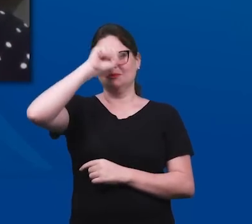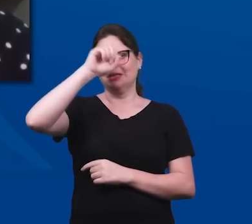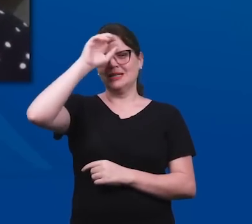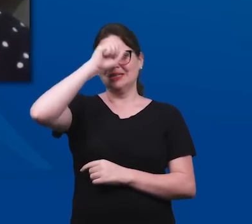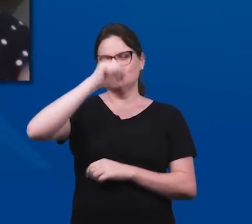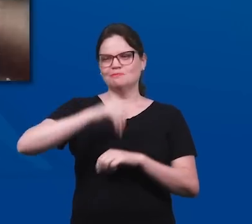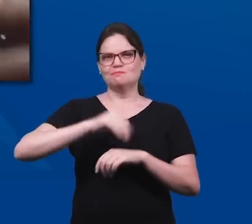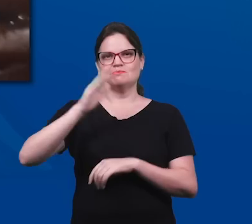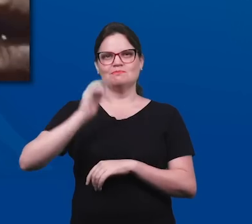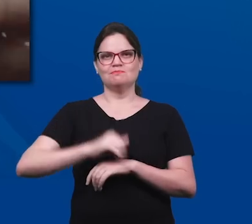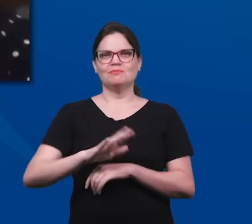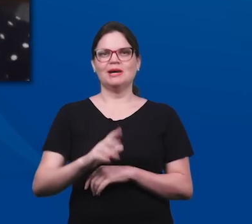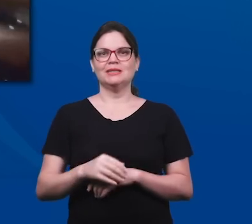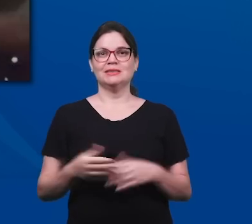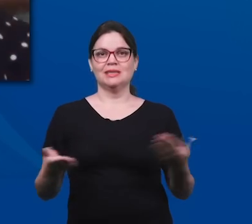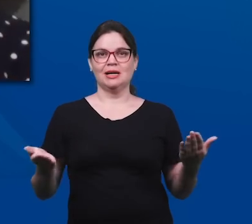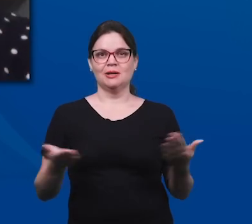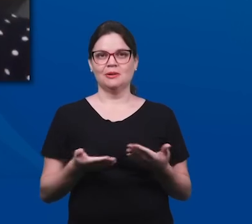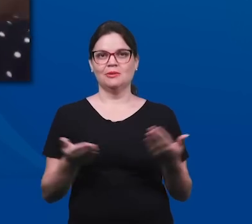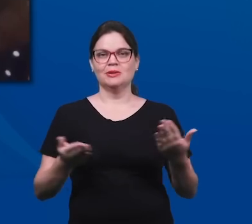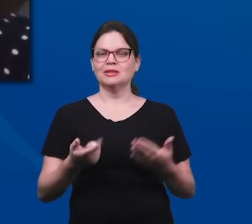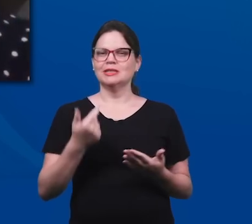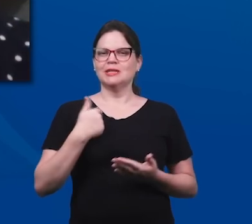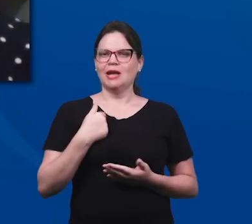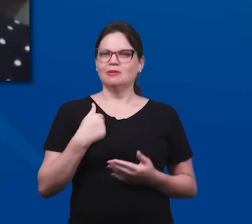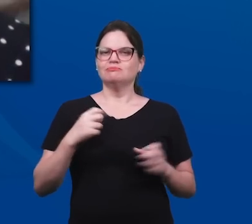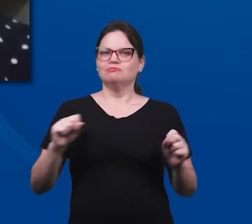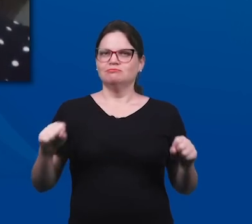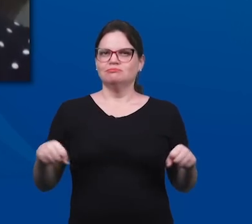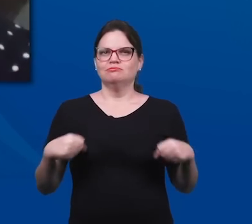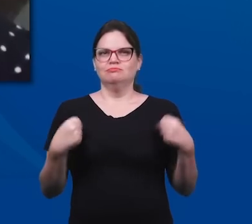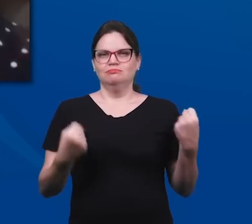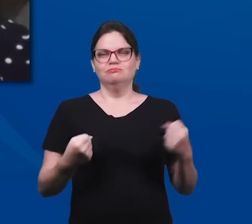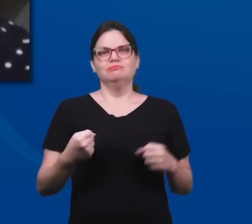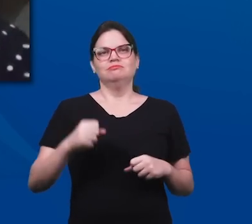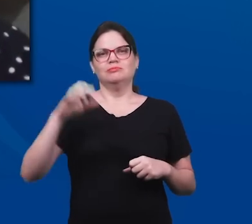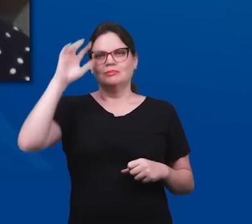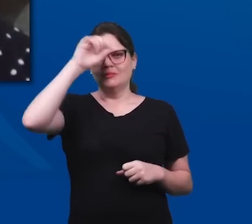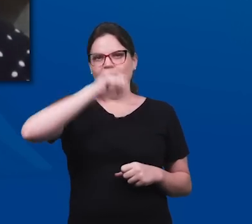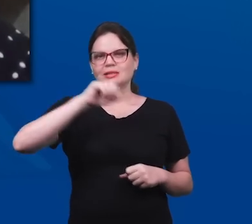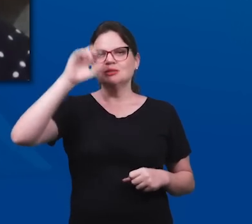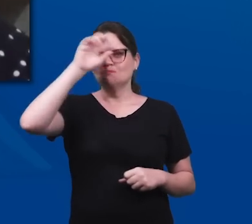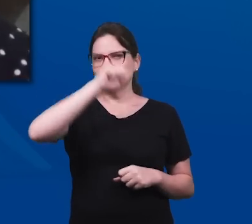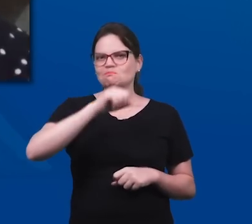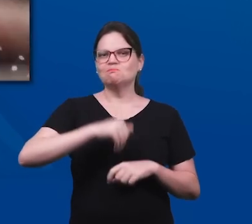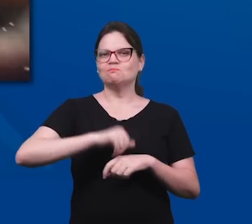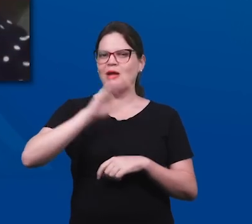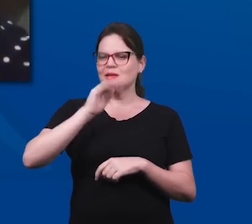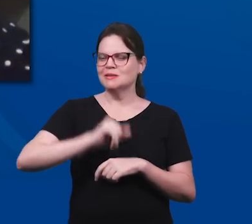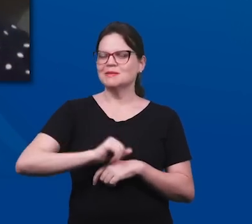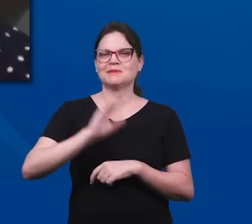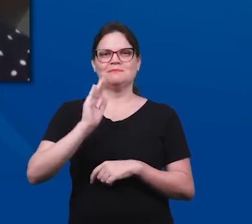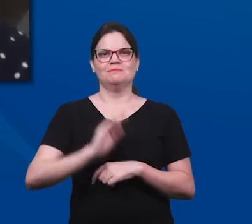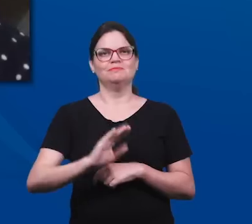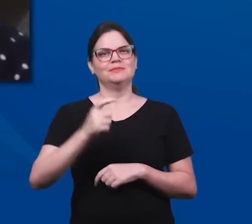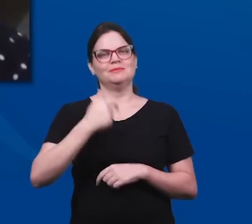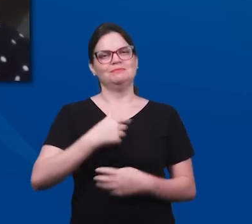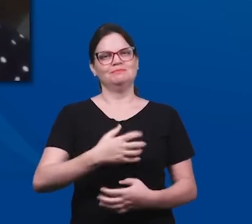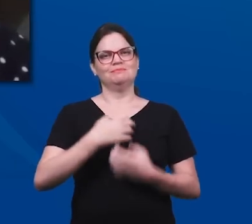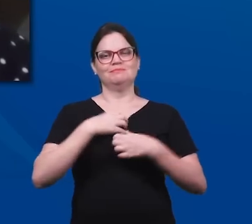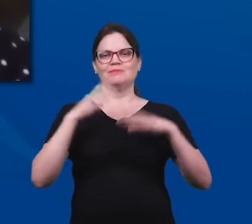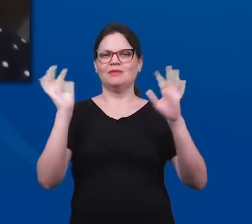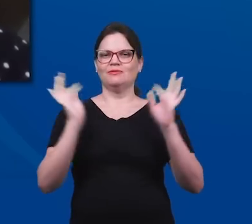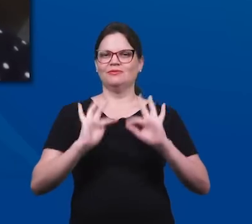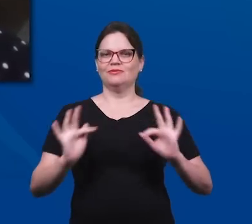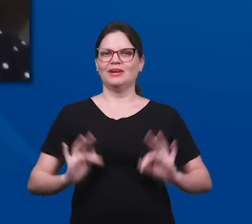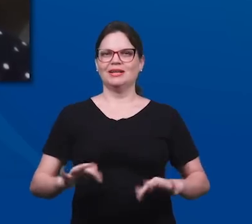e com isso eu estou cada vez mais aprendendo. E estou muito